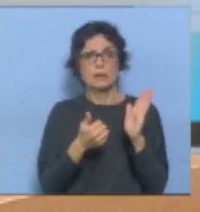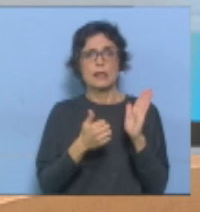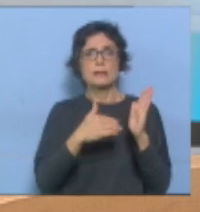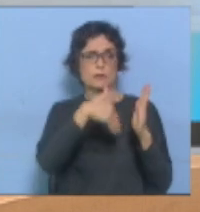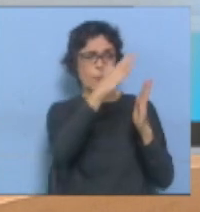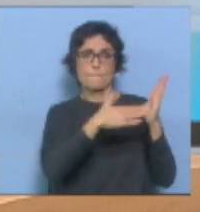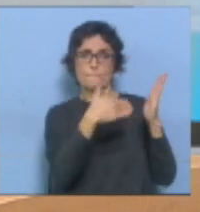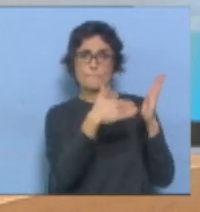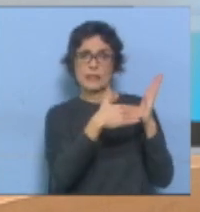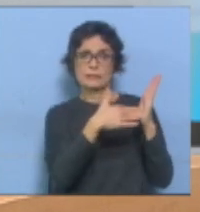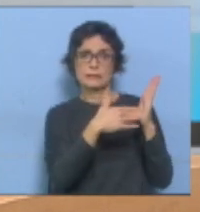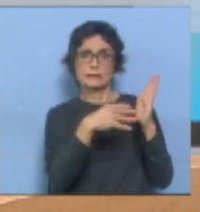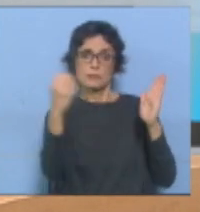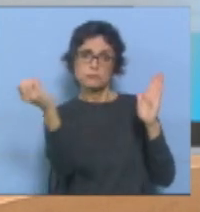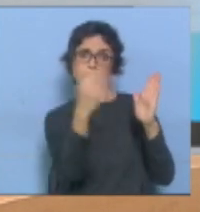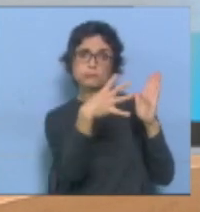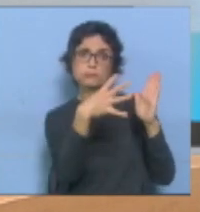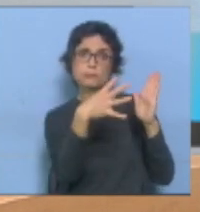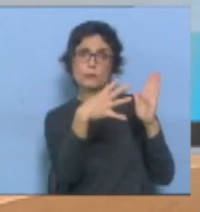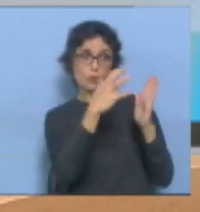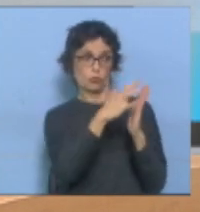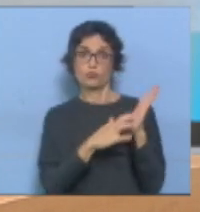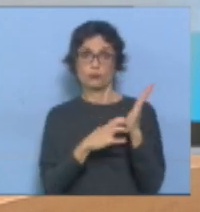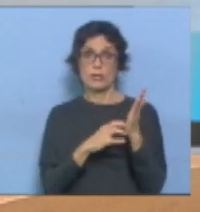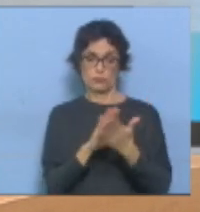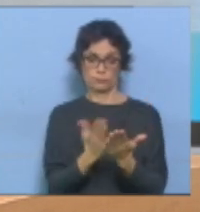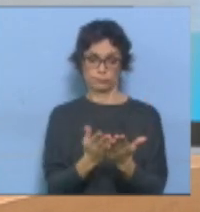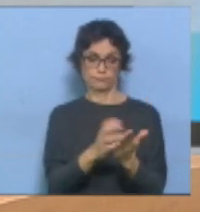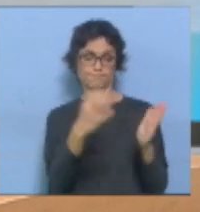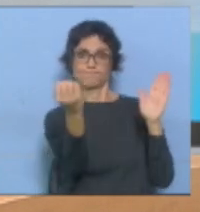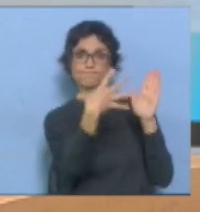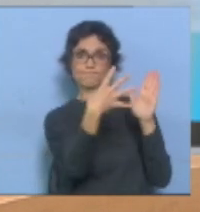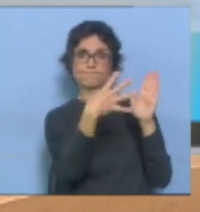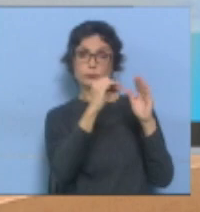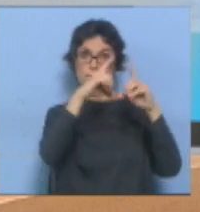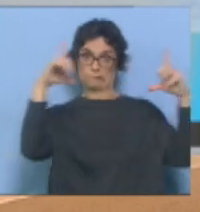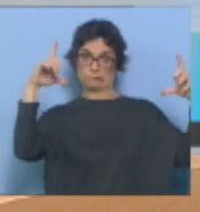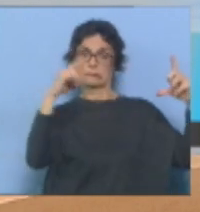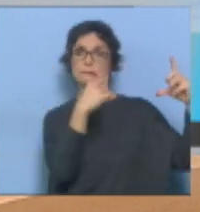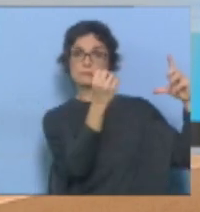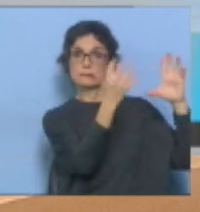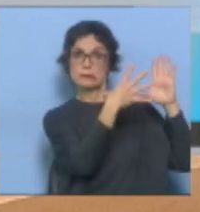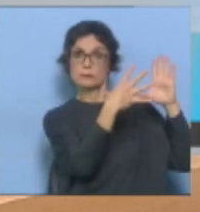num espaço grande que permita ter o texto em grande. Pode ser muito